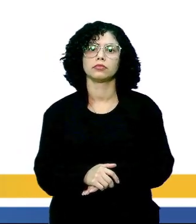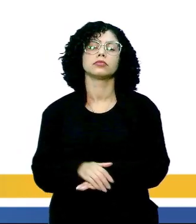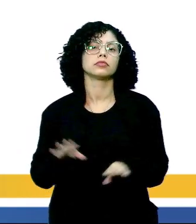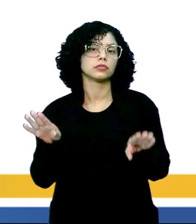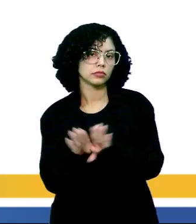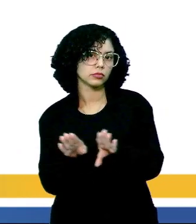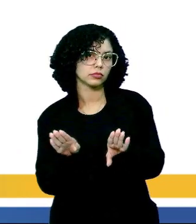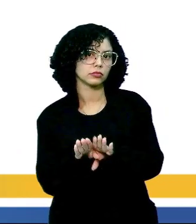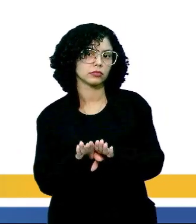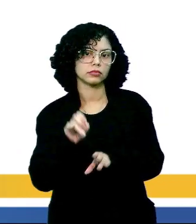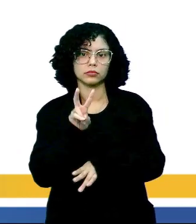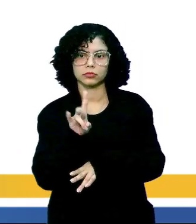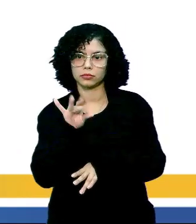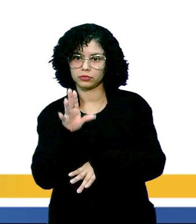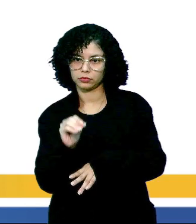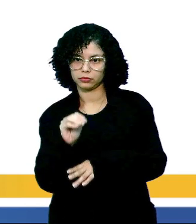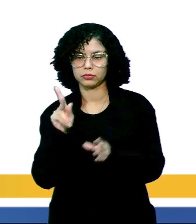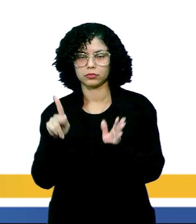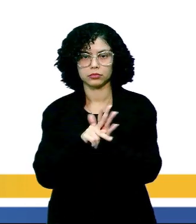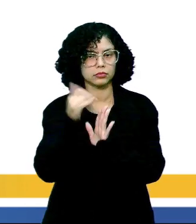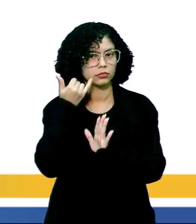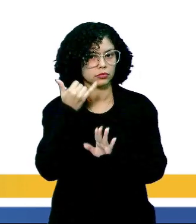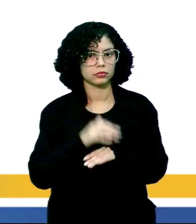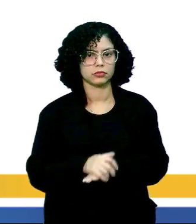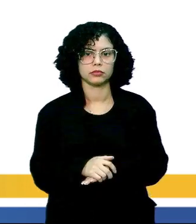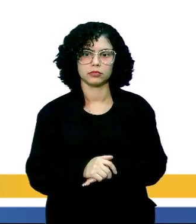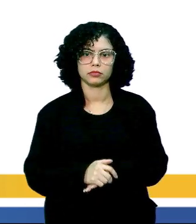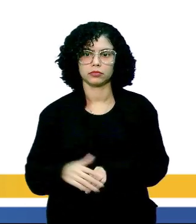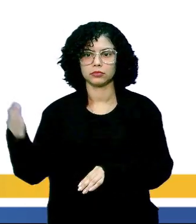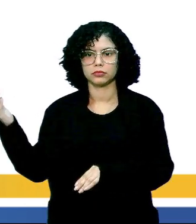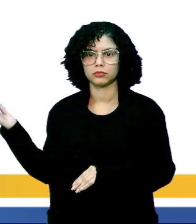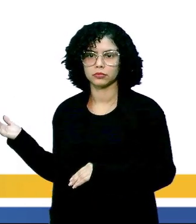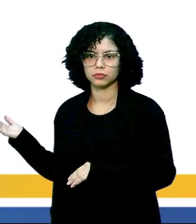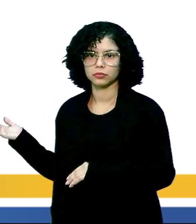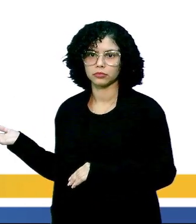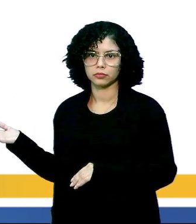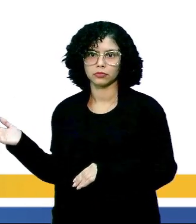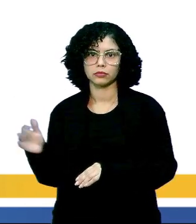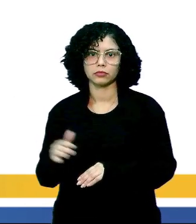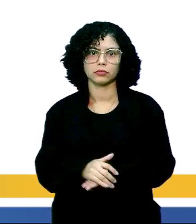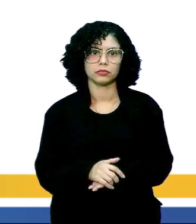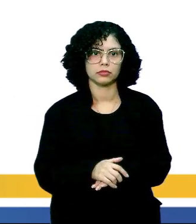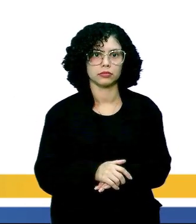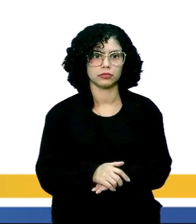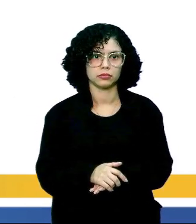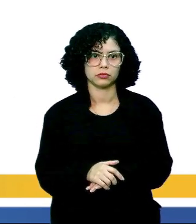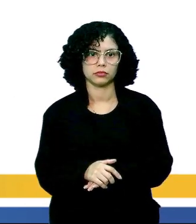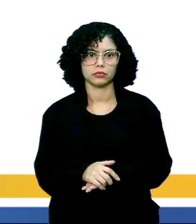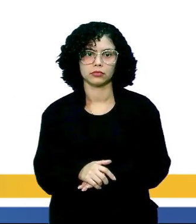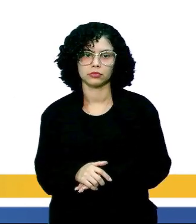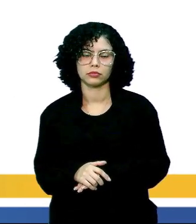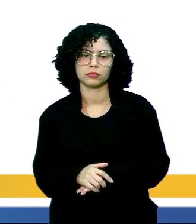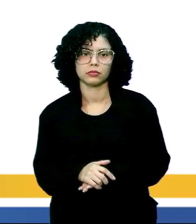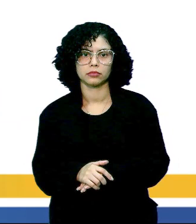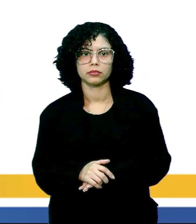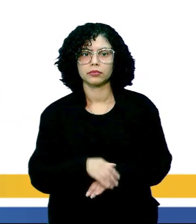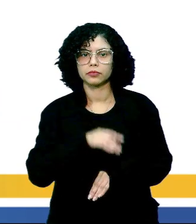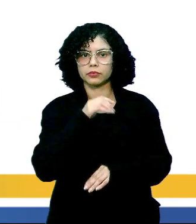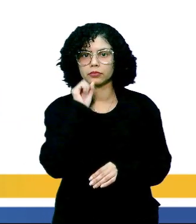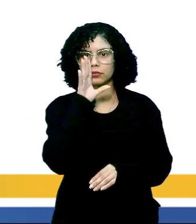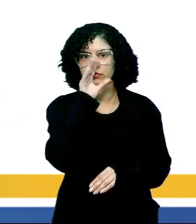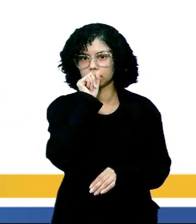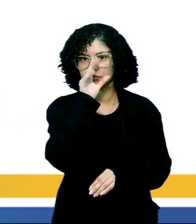vício ao telefone, ok? Então, observem aí os gráficos. Nós temos ali com a cor laranja